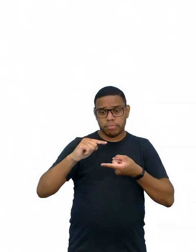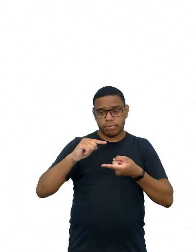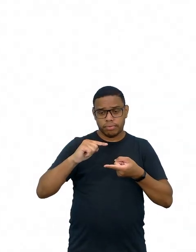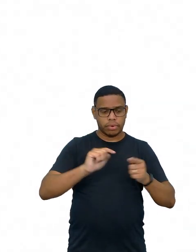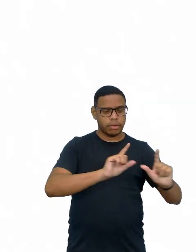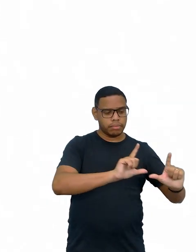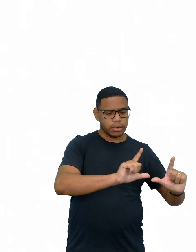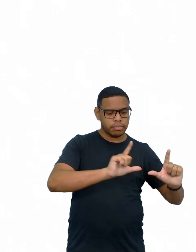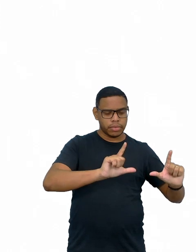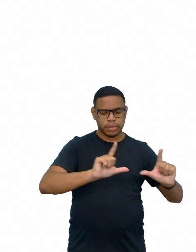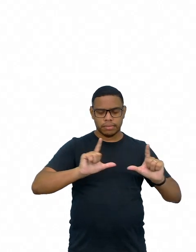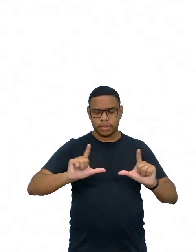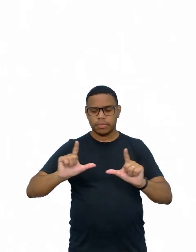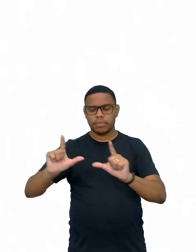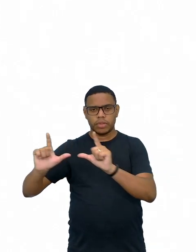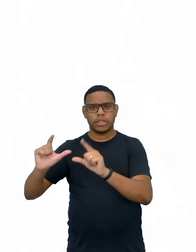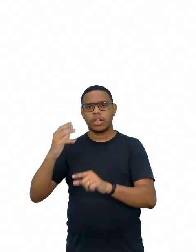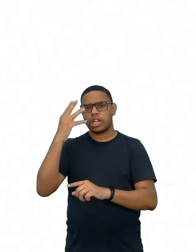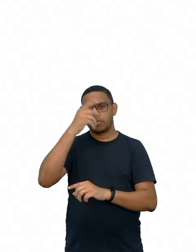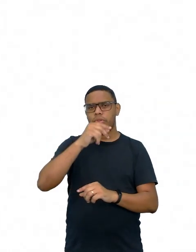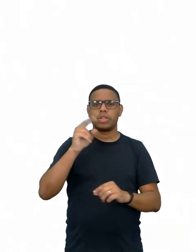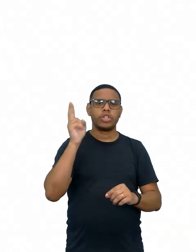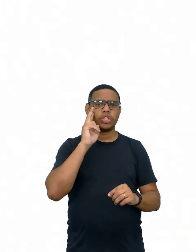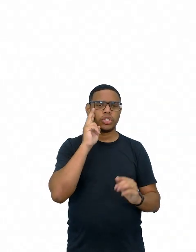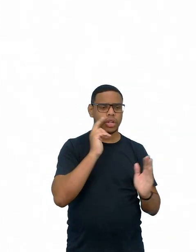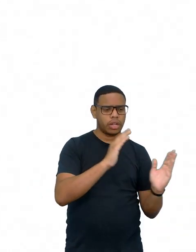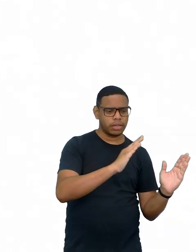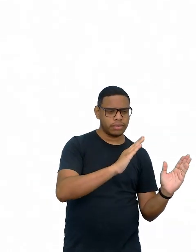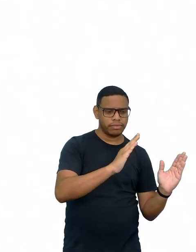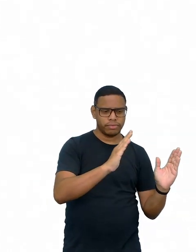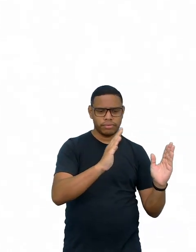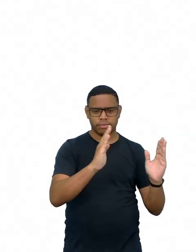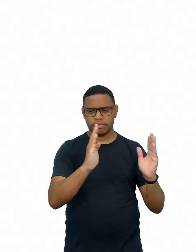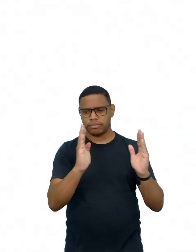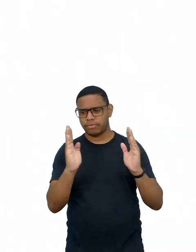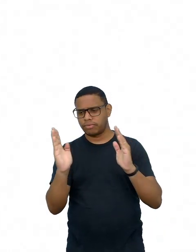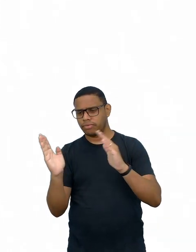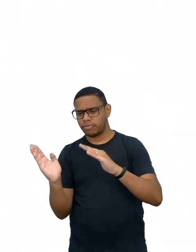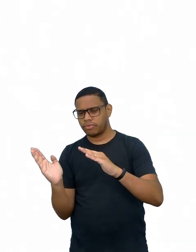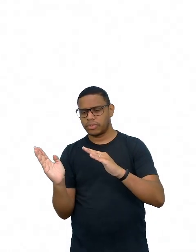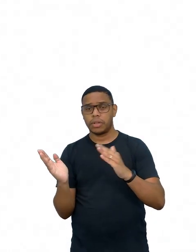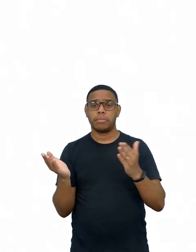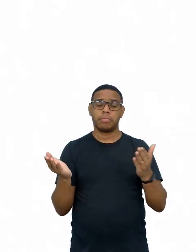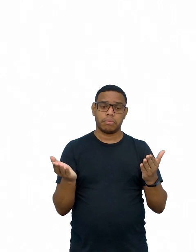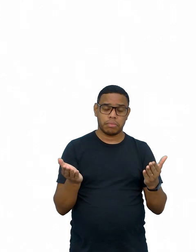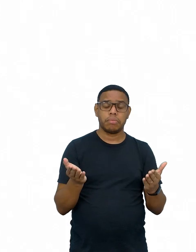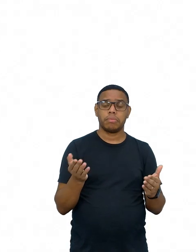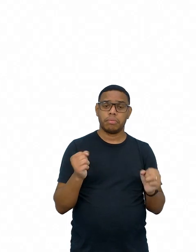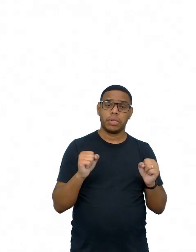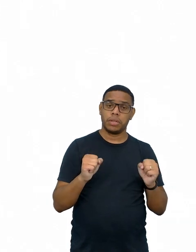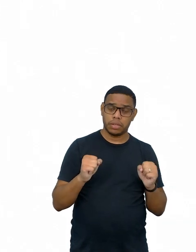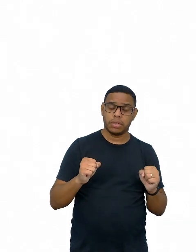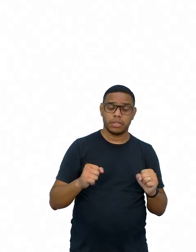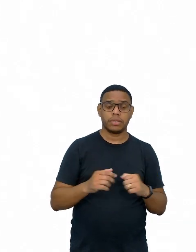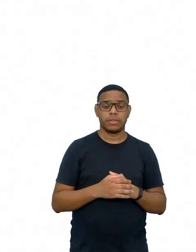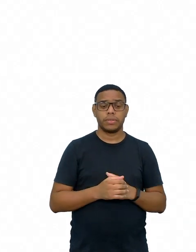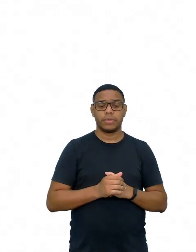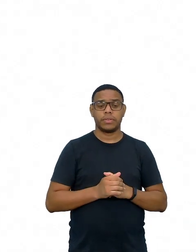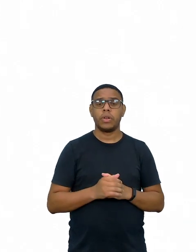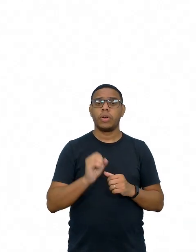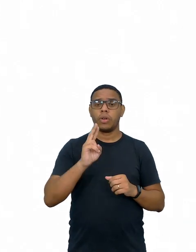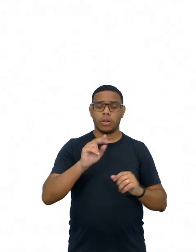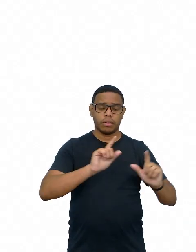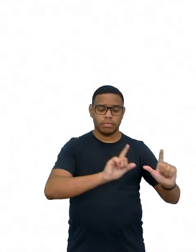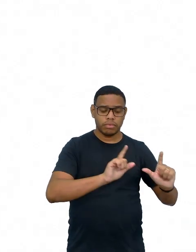software que faz isso, que fica super bonitinha, tipo uma avatarzinha super legal. Ah, Silene, não tem nada disso na minha escola. Faz